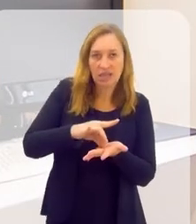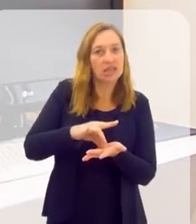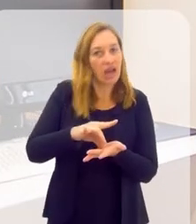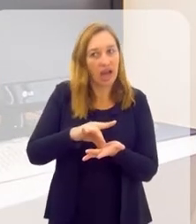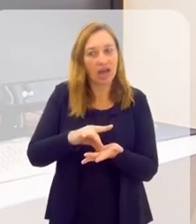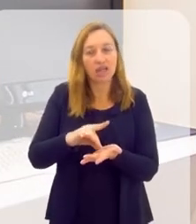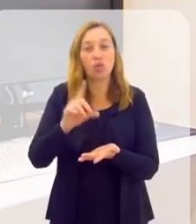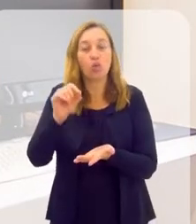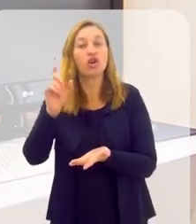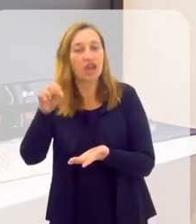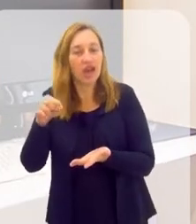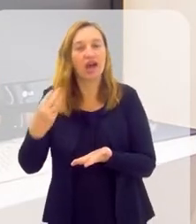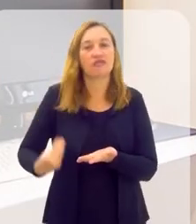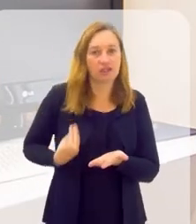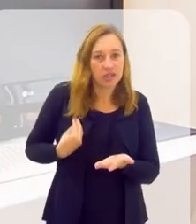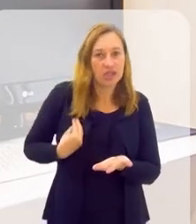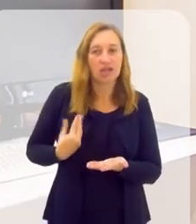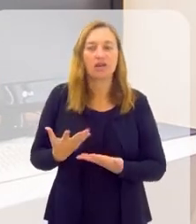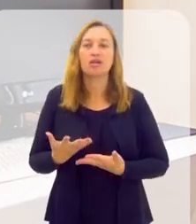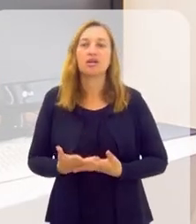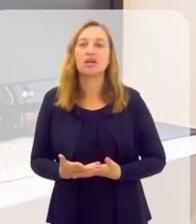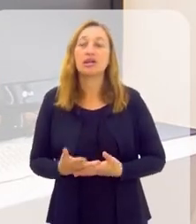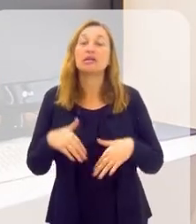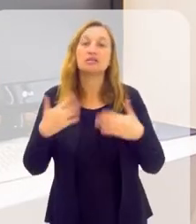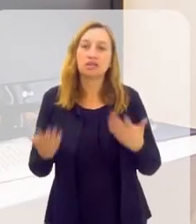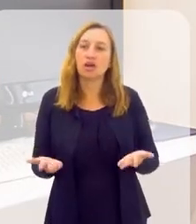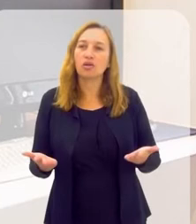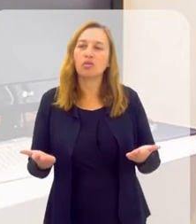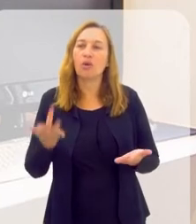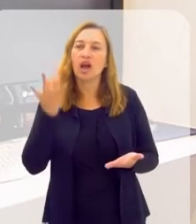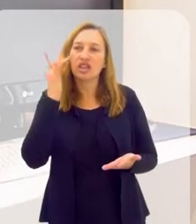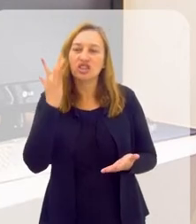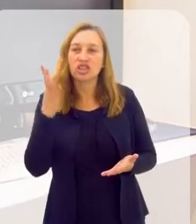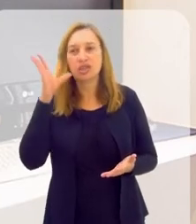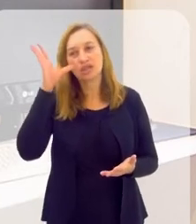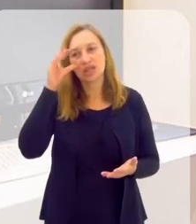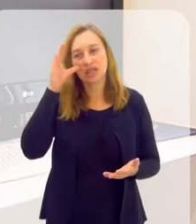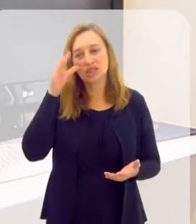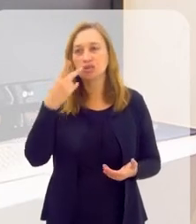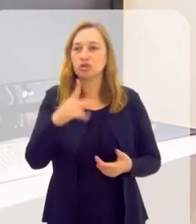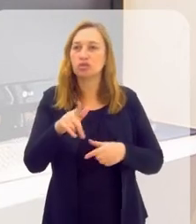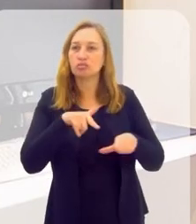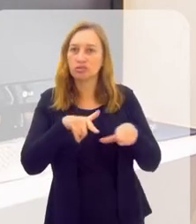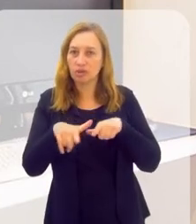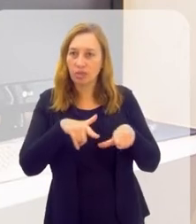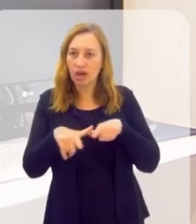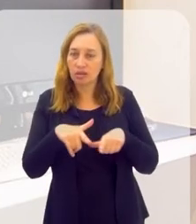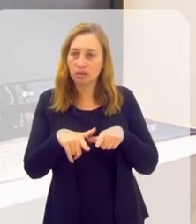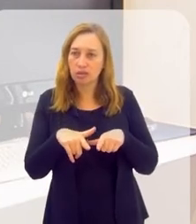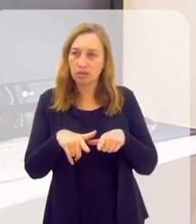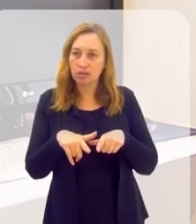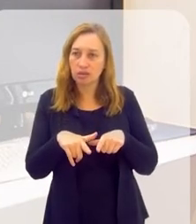mundo, né, do que é a vida. Então, assim, achei muito interessante o seu trabalho